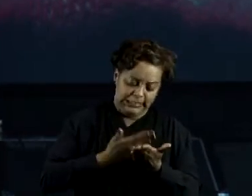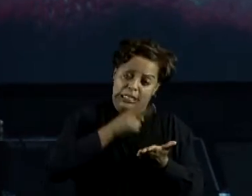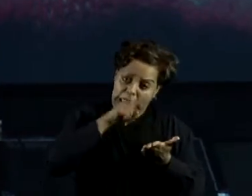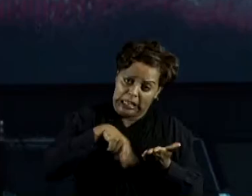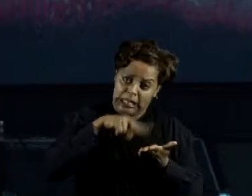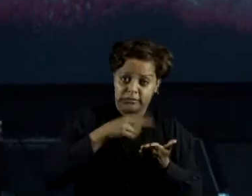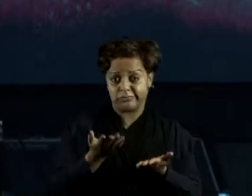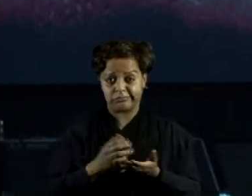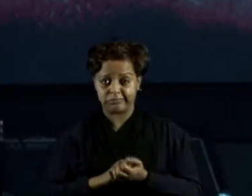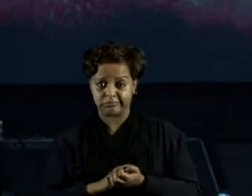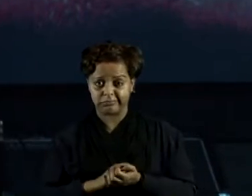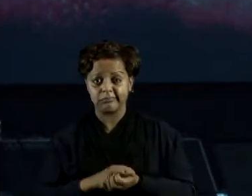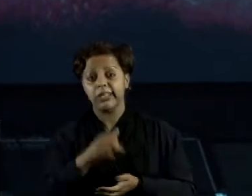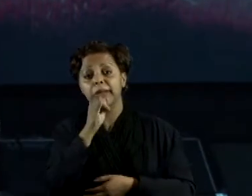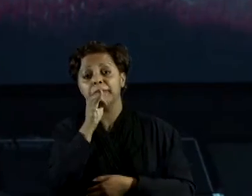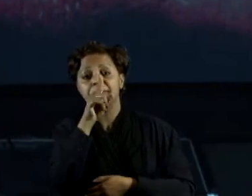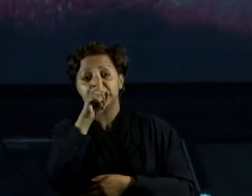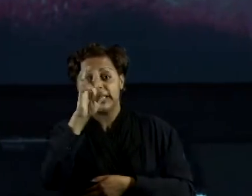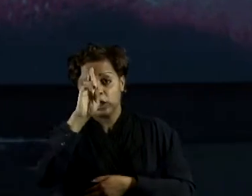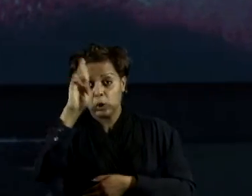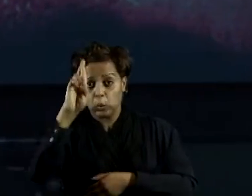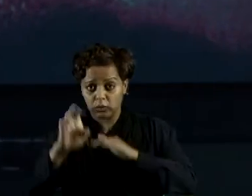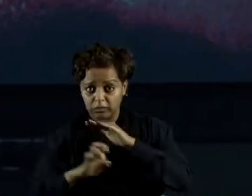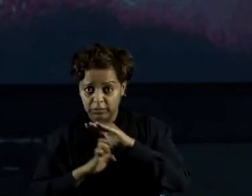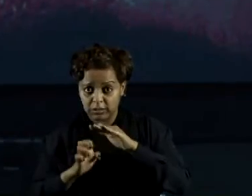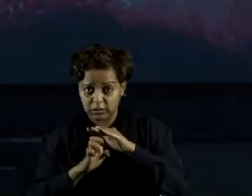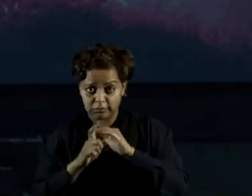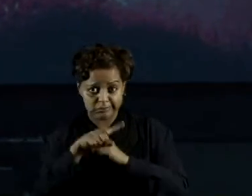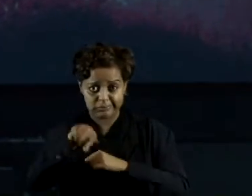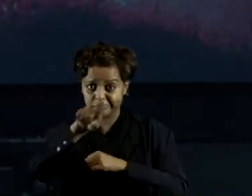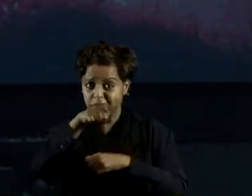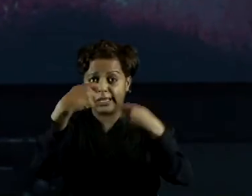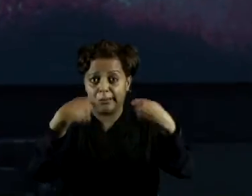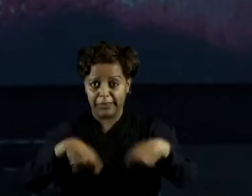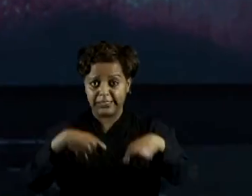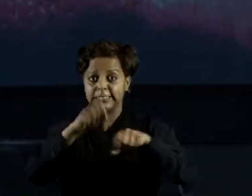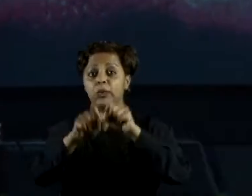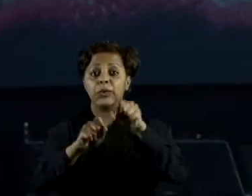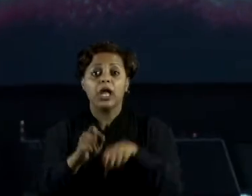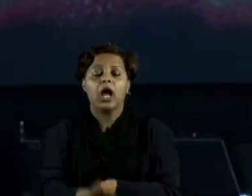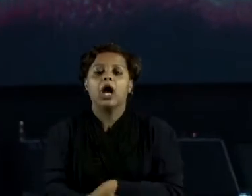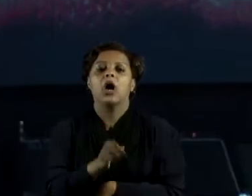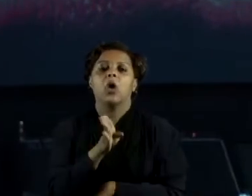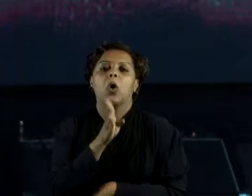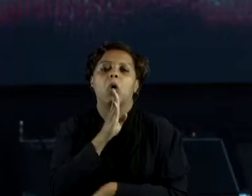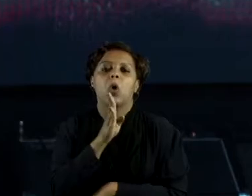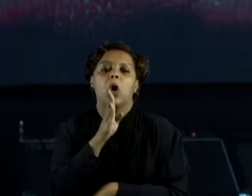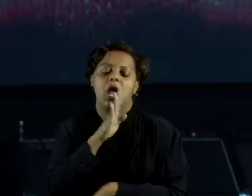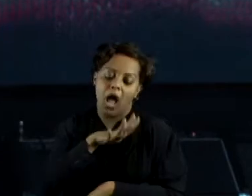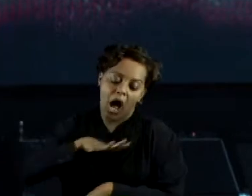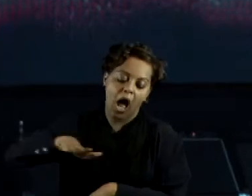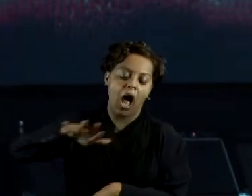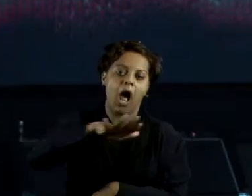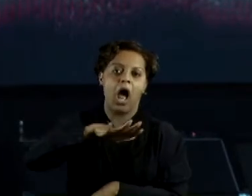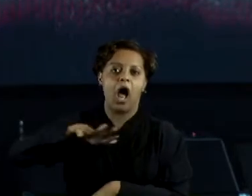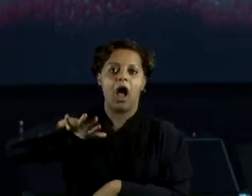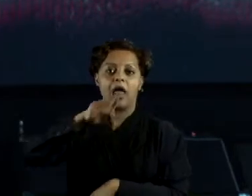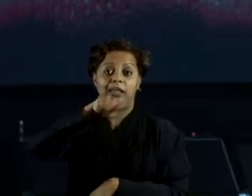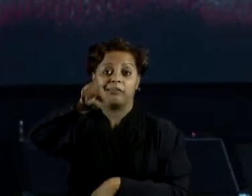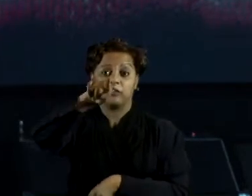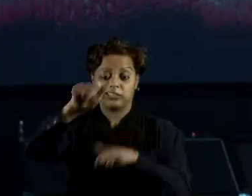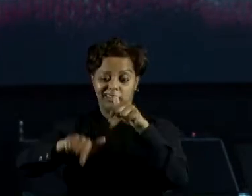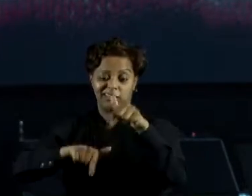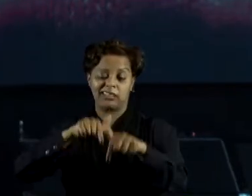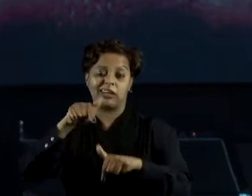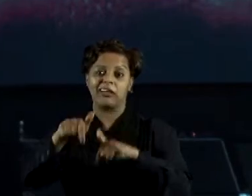Se a sua área é empresarial, você procure dominar aquela área, conhecer o